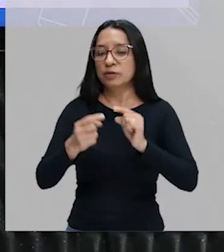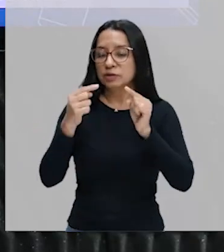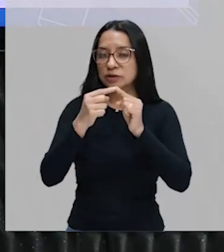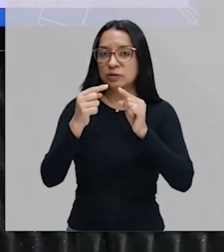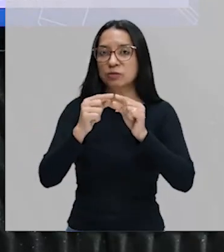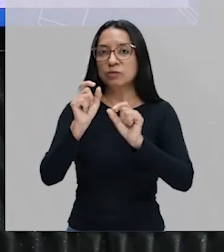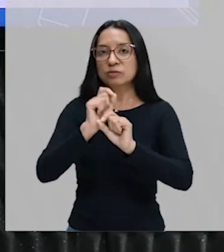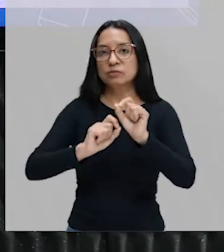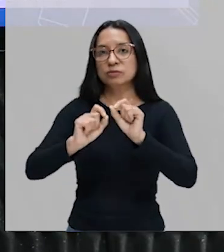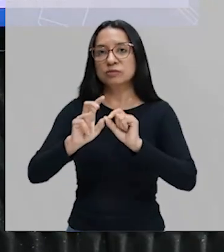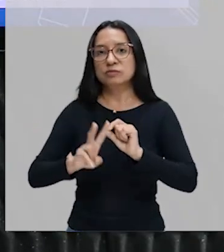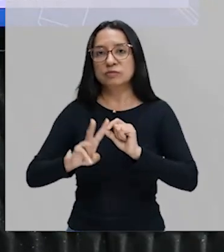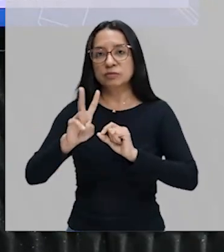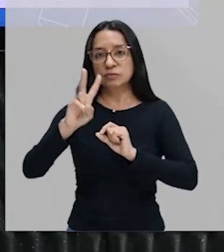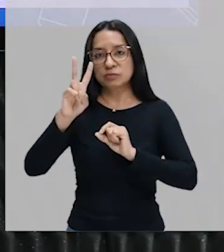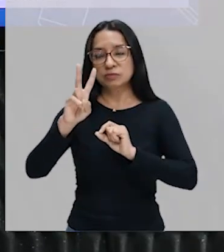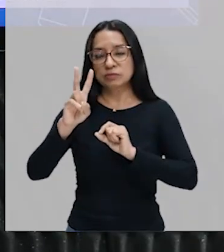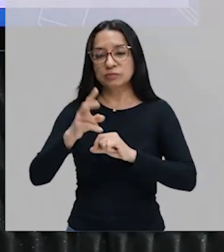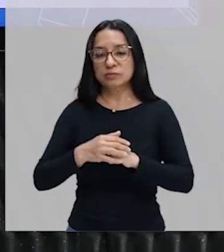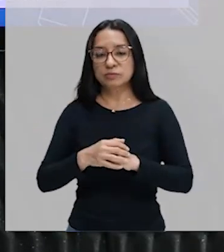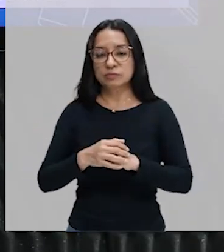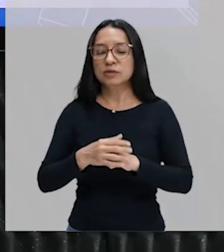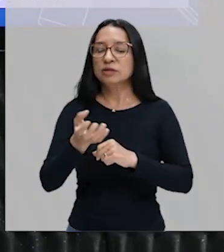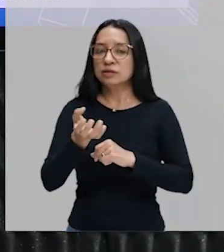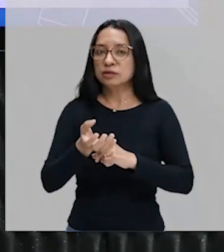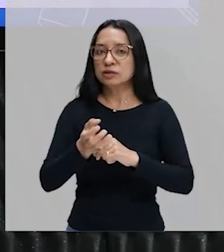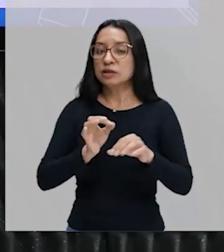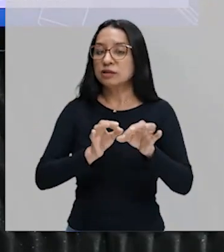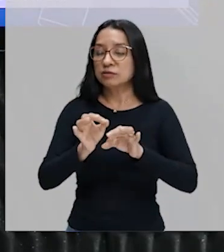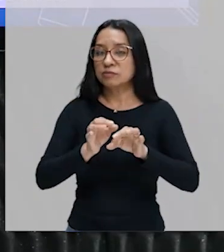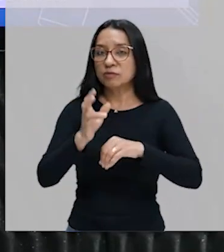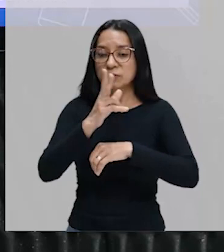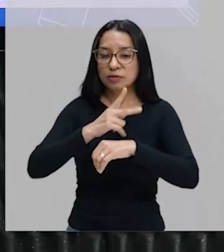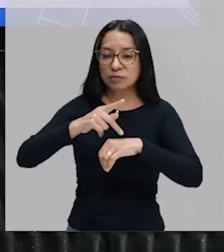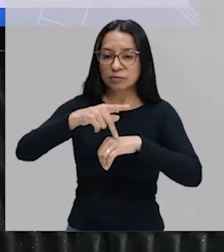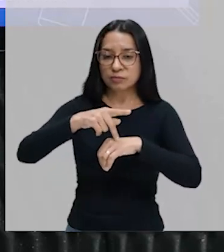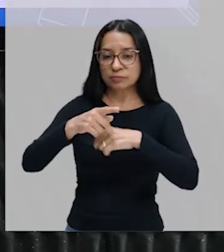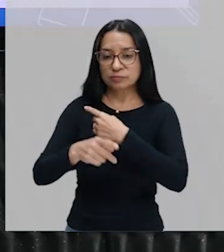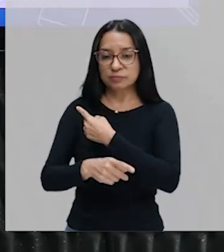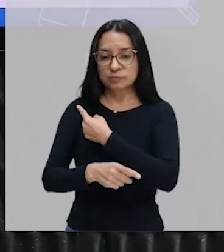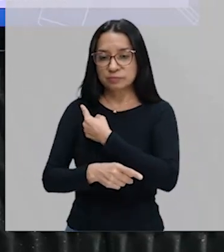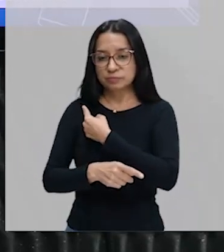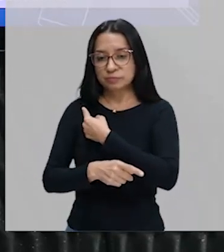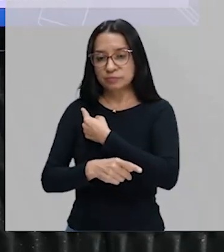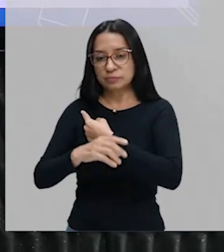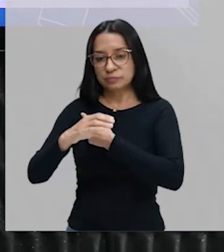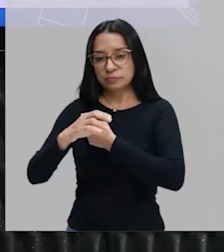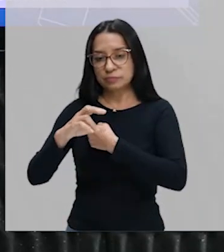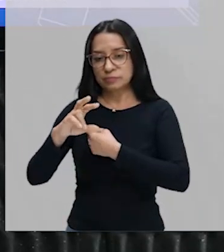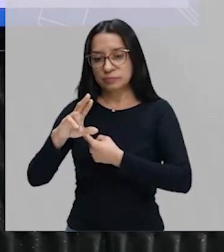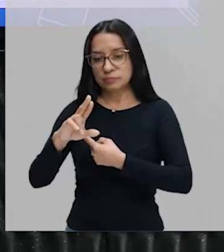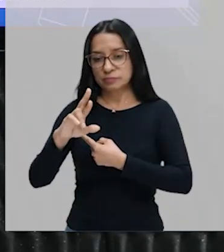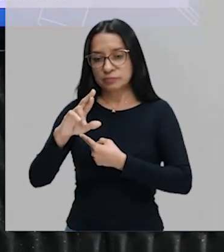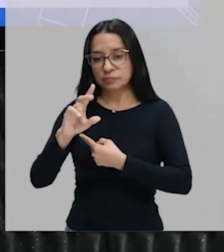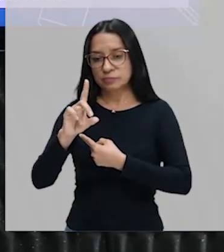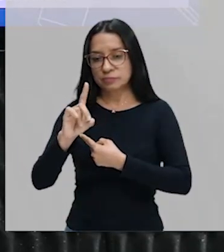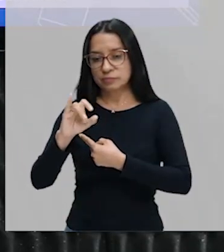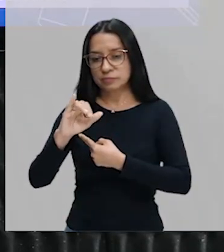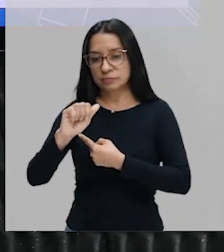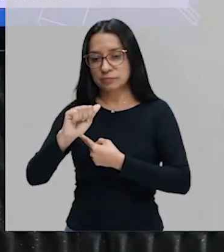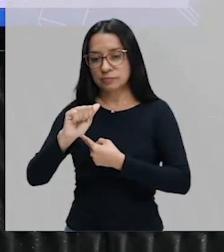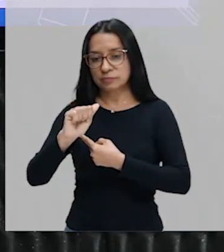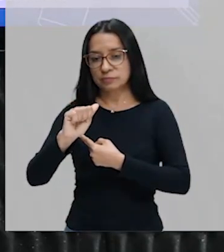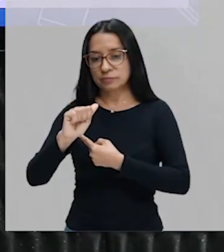com os seus valores. Os curdos, inclusive, eles querem formar um país chamado de Kurdistão, que vai pegar partes do território